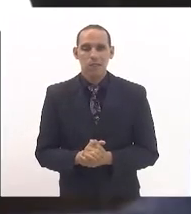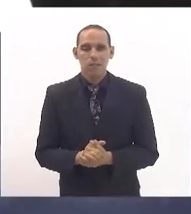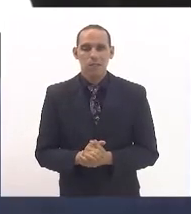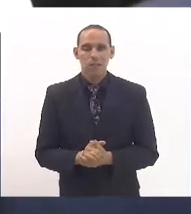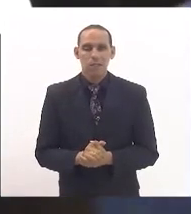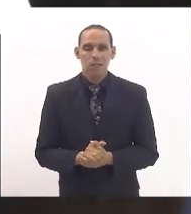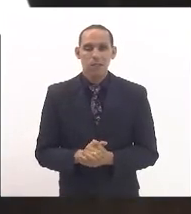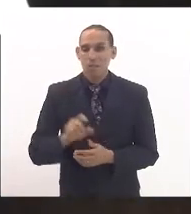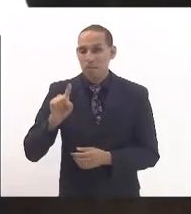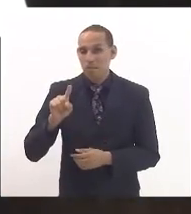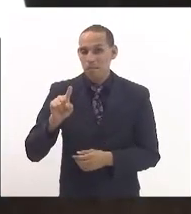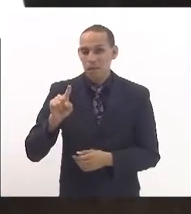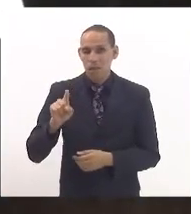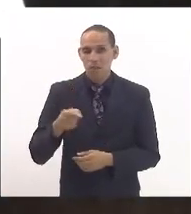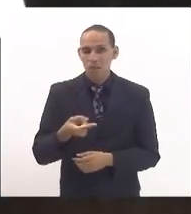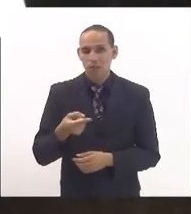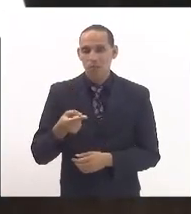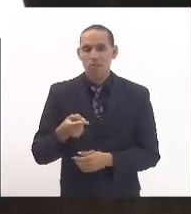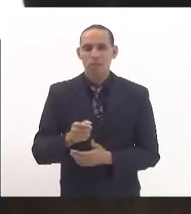de reais.